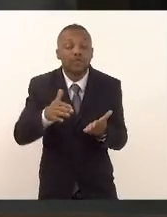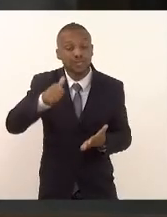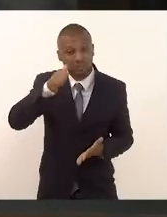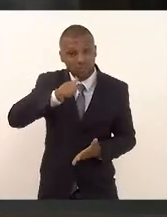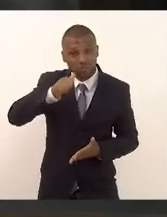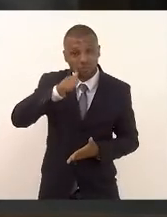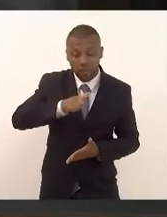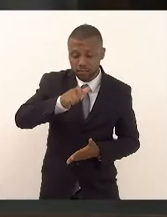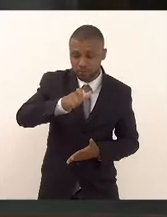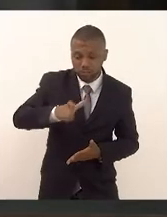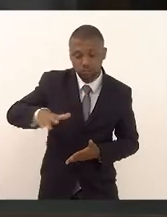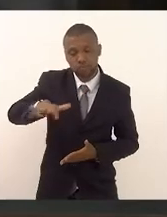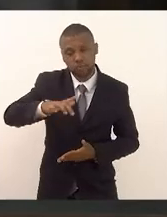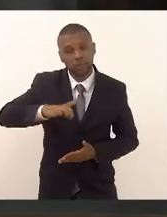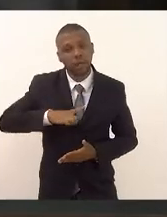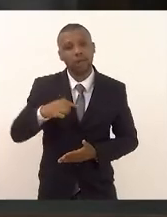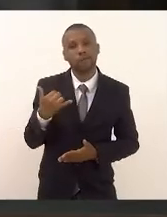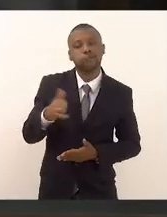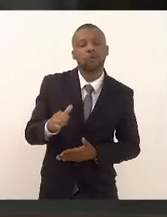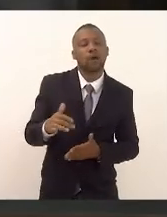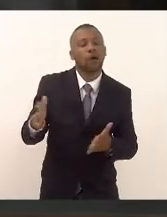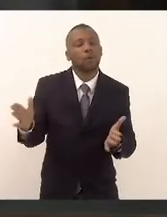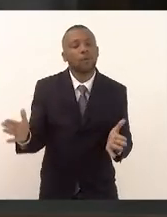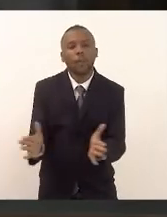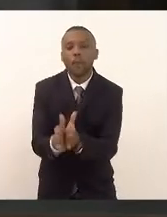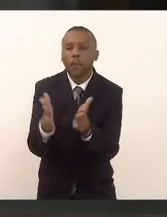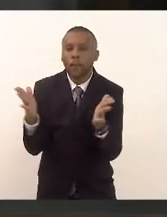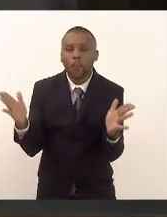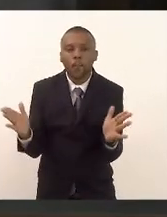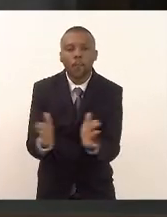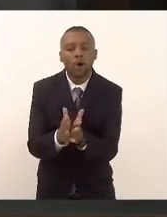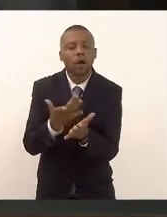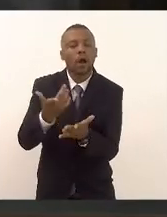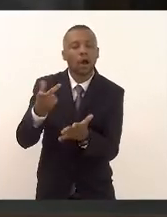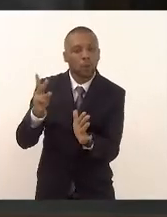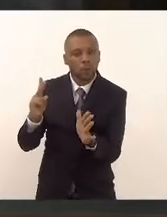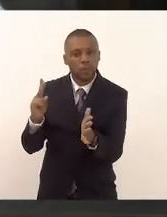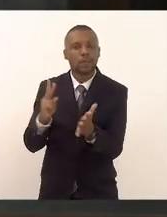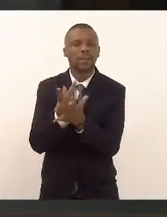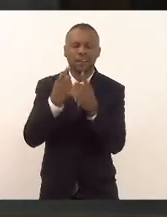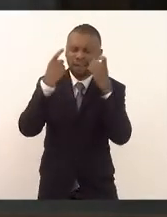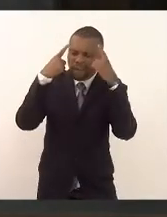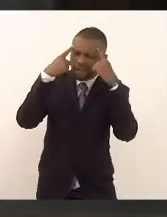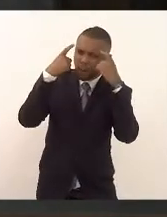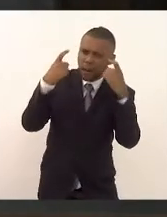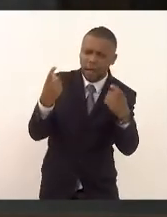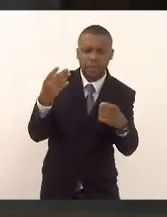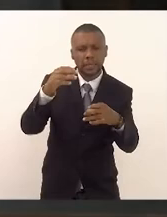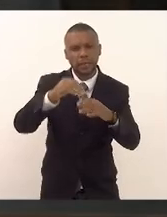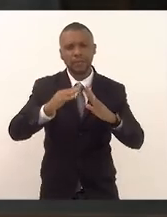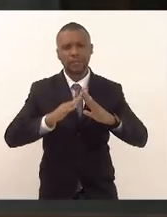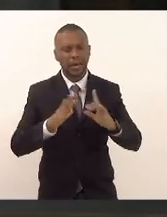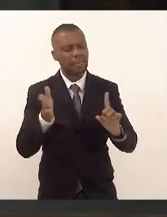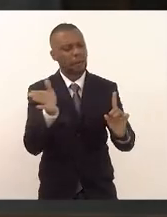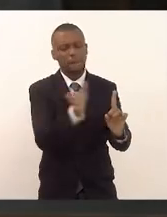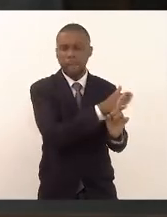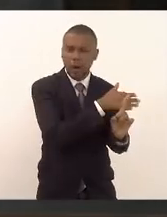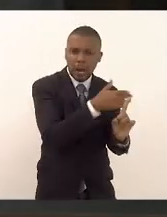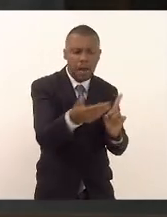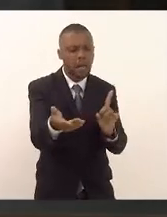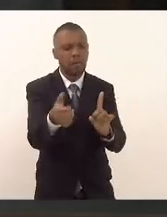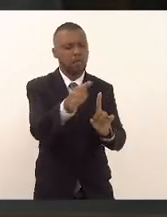em situação de muita precariedade, porque passam por violência doméstica, que muitas vezes